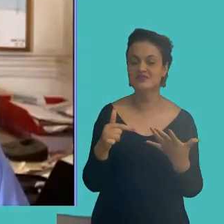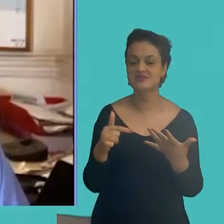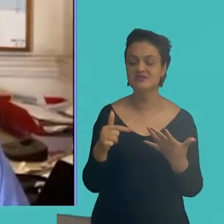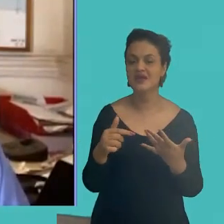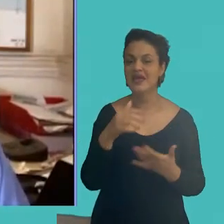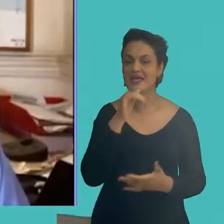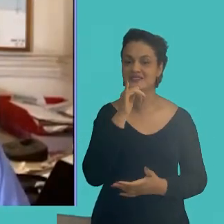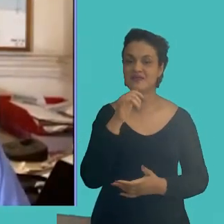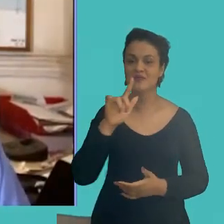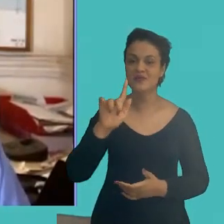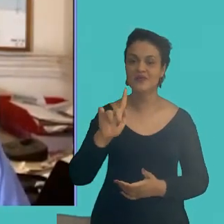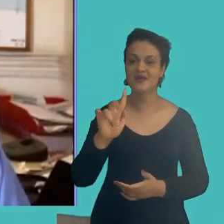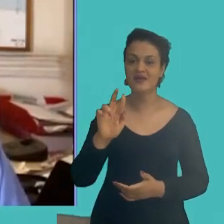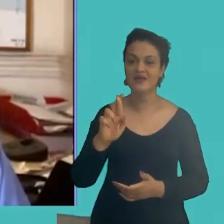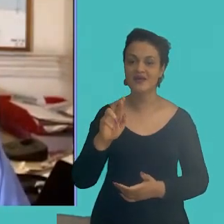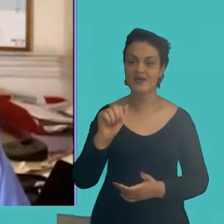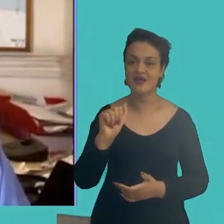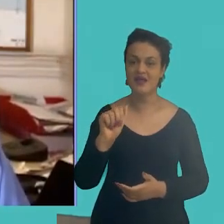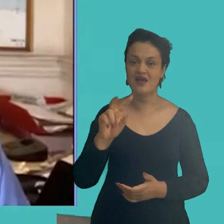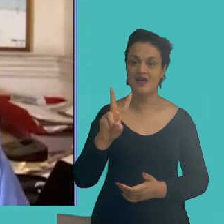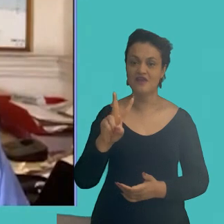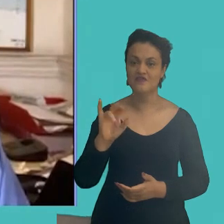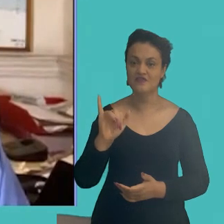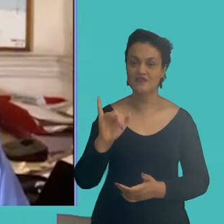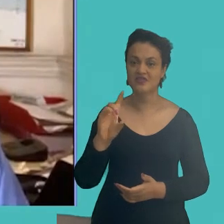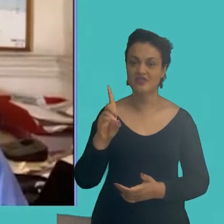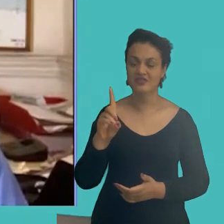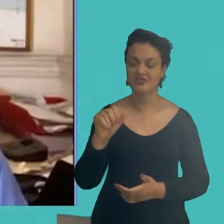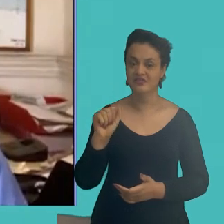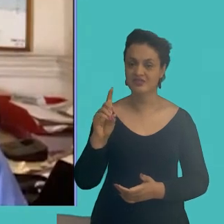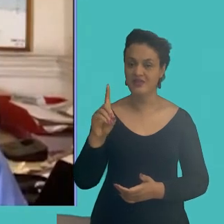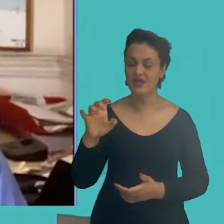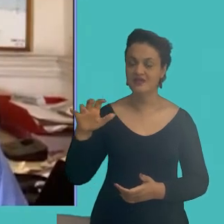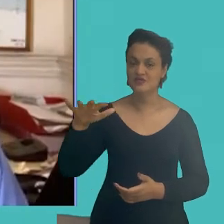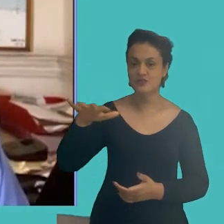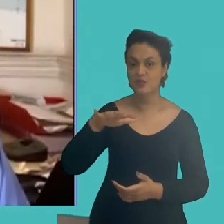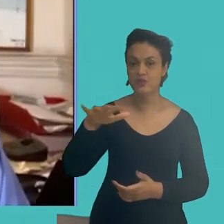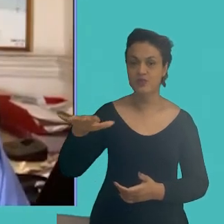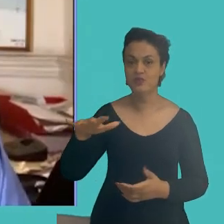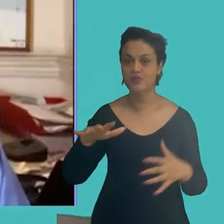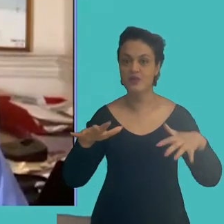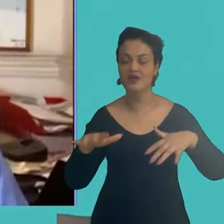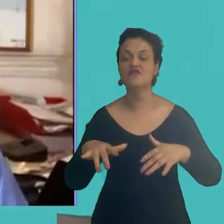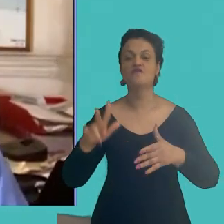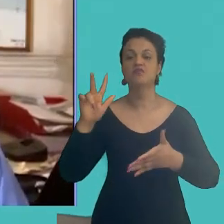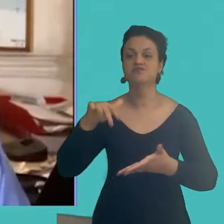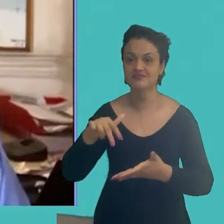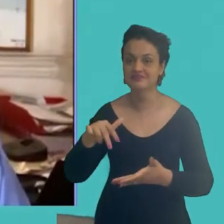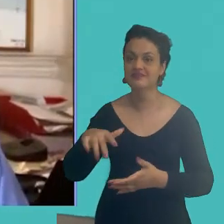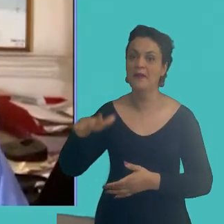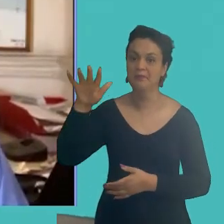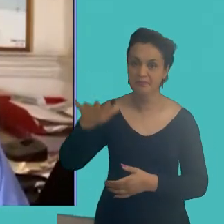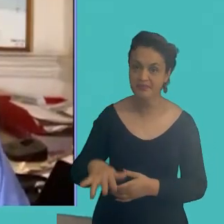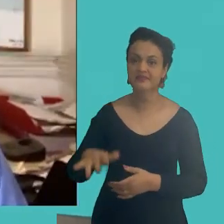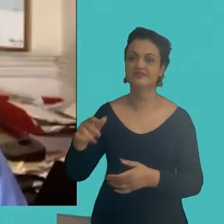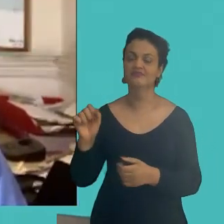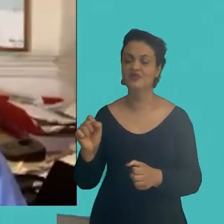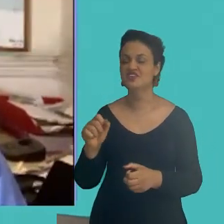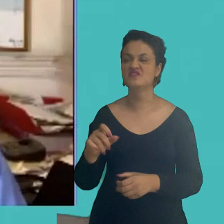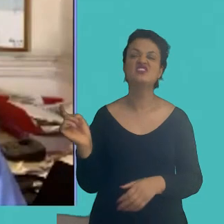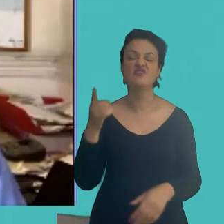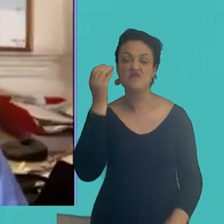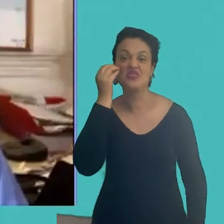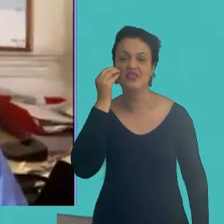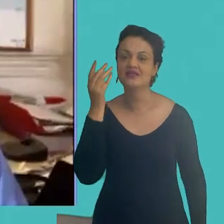ciência na física newtoniana, no mundo da física newtoniana no qual vivemos. Mas voltando de novo ao fio do raciocínio,